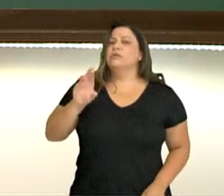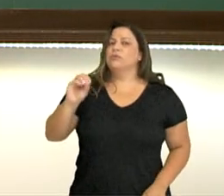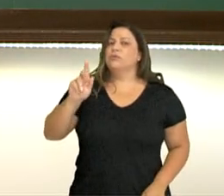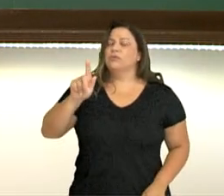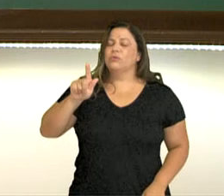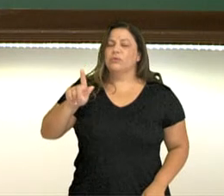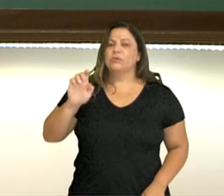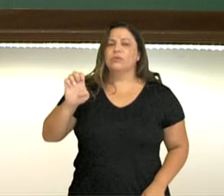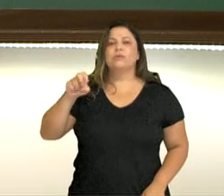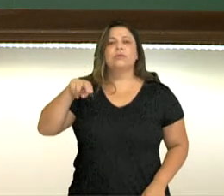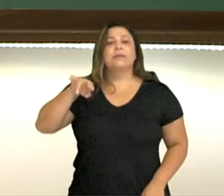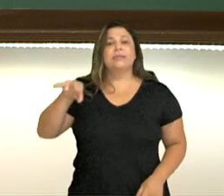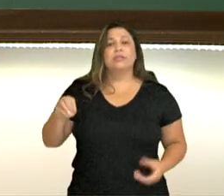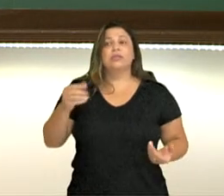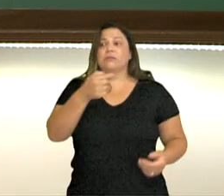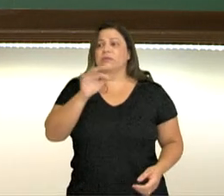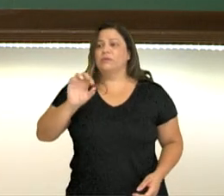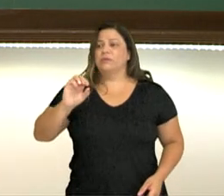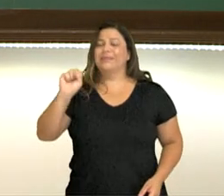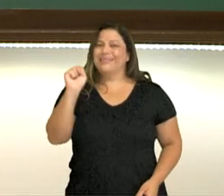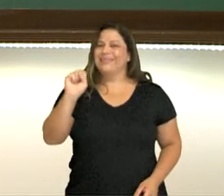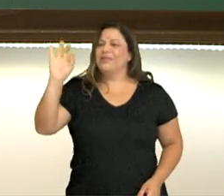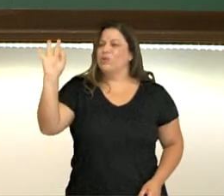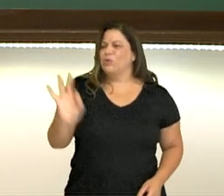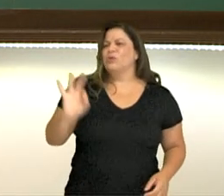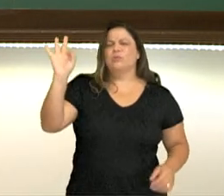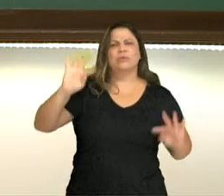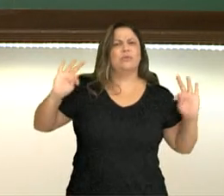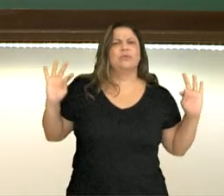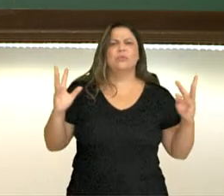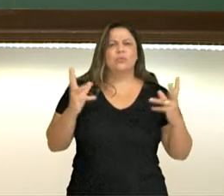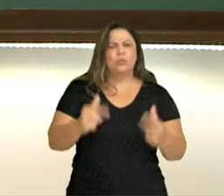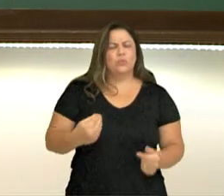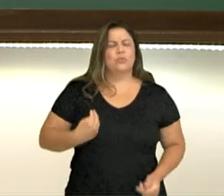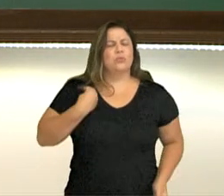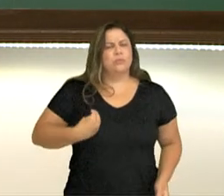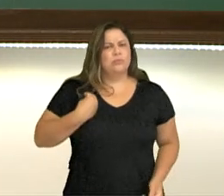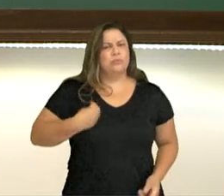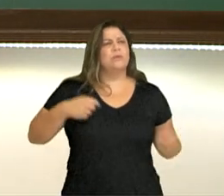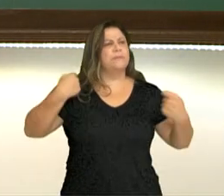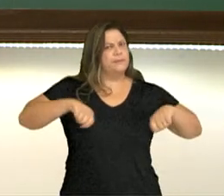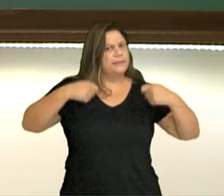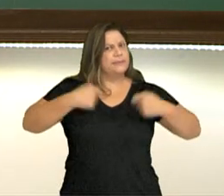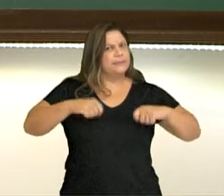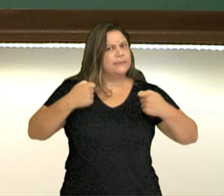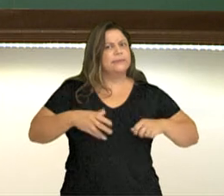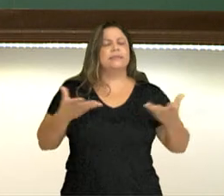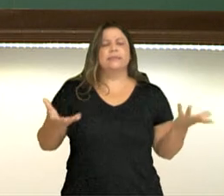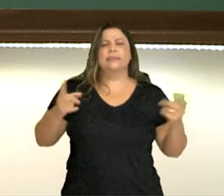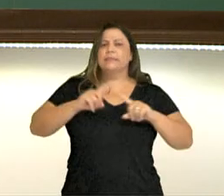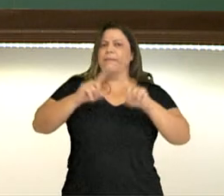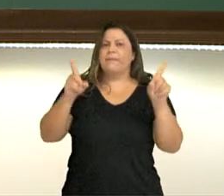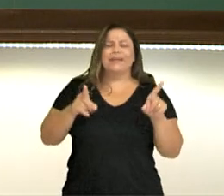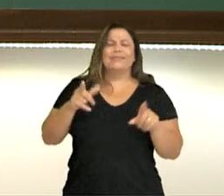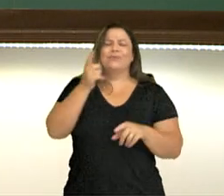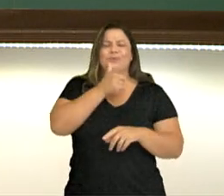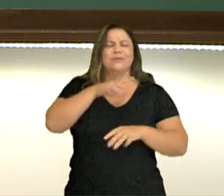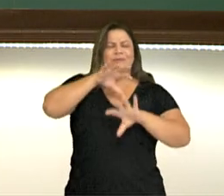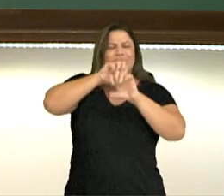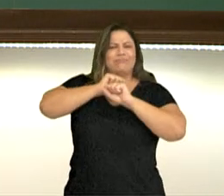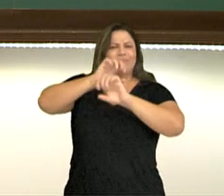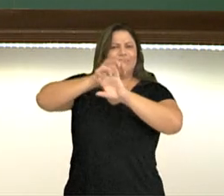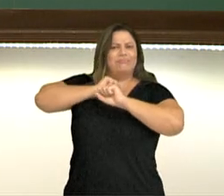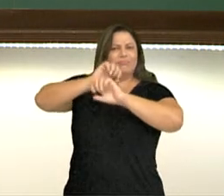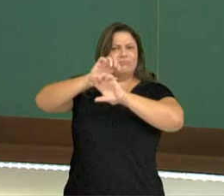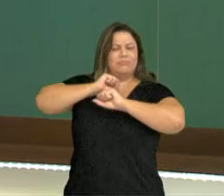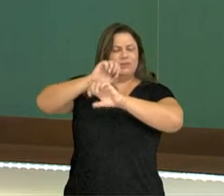torno de 78%, porém todos os seres vivos precisam desse elemento, mas a gente não consegue absorver no ar. Então